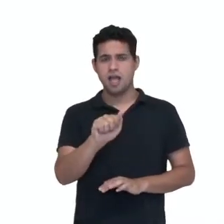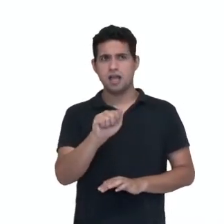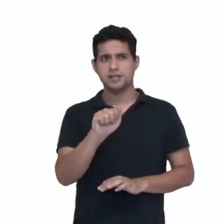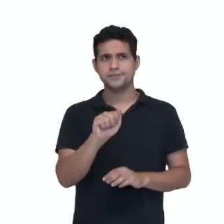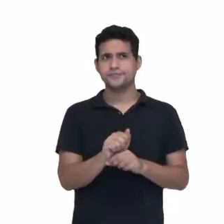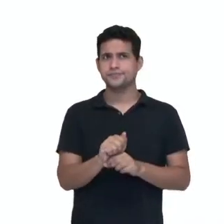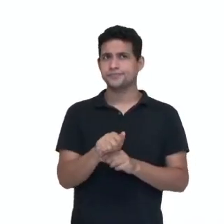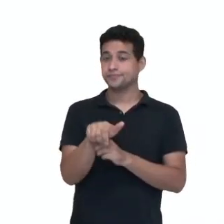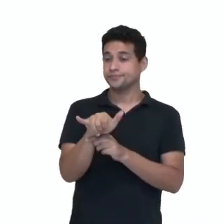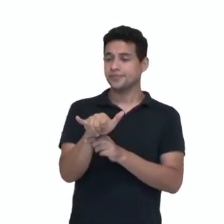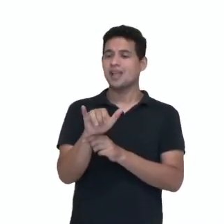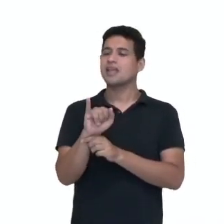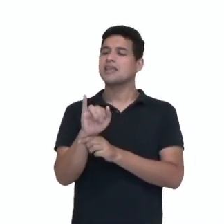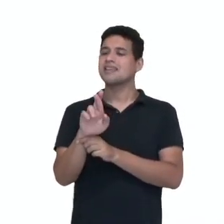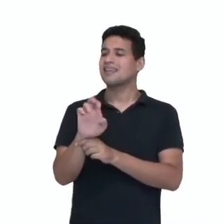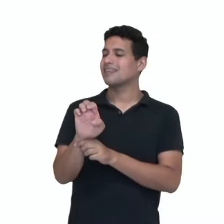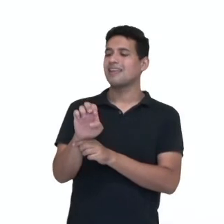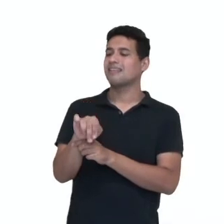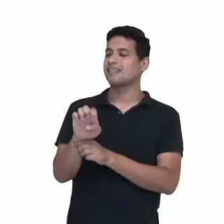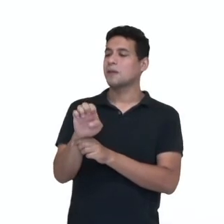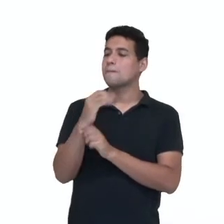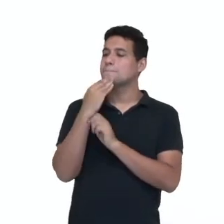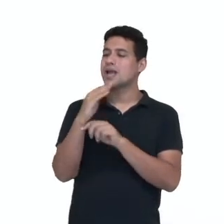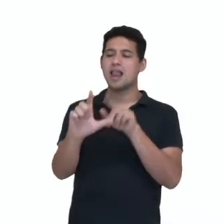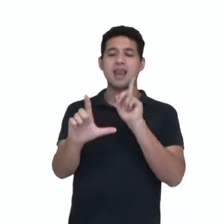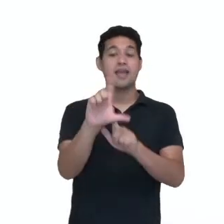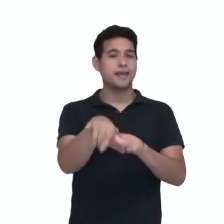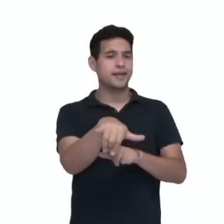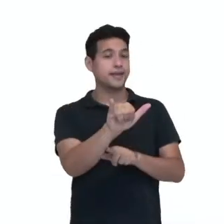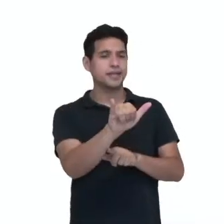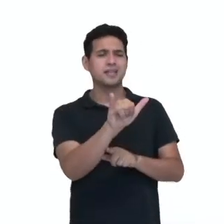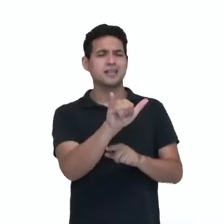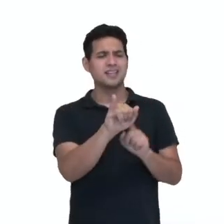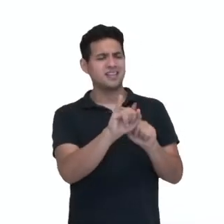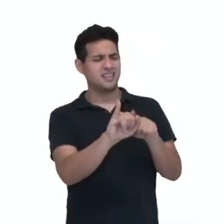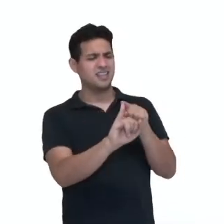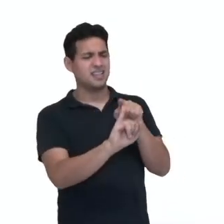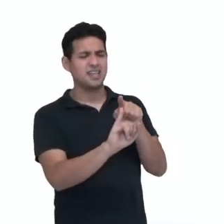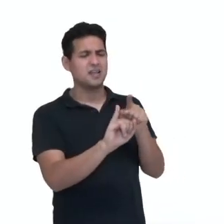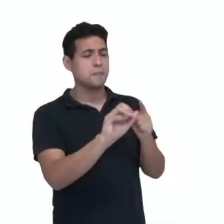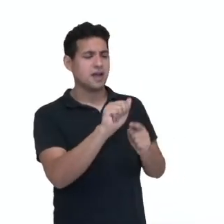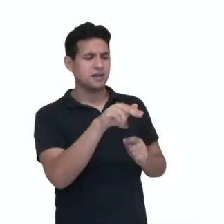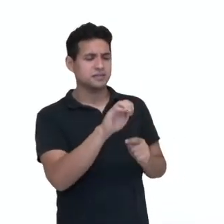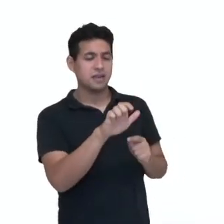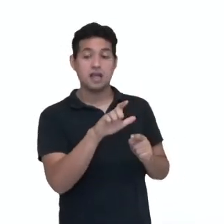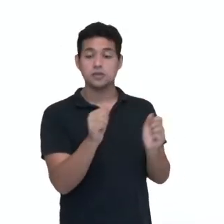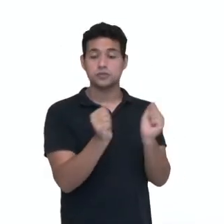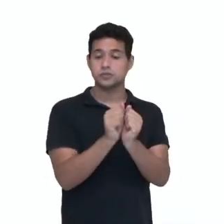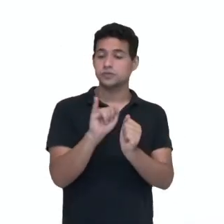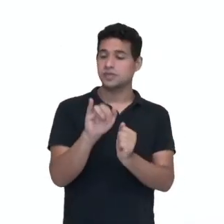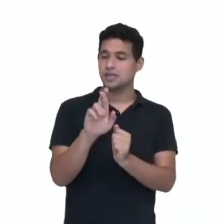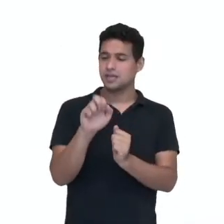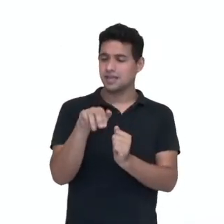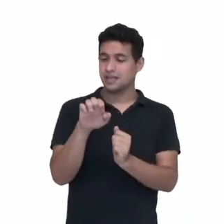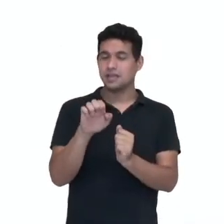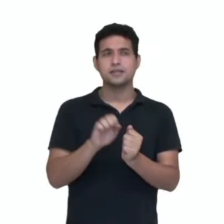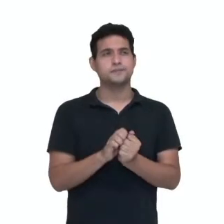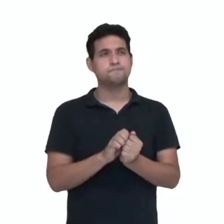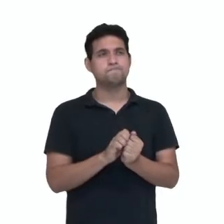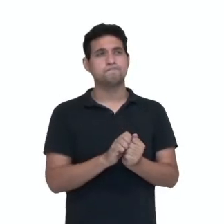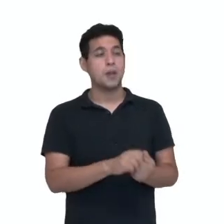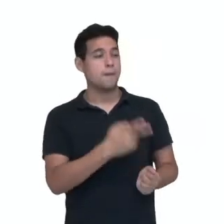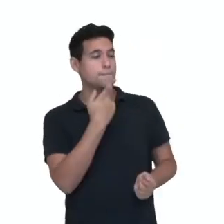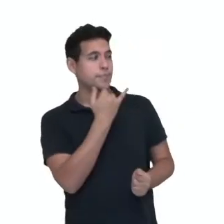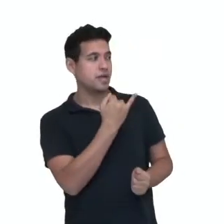lo puede decir porque Irene empieza por la letra I. Entonces, Ángela e Irene. Padre e